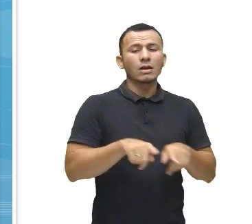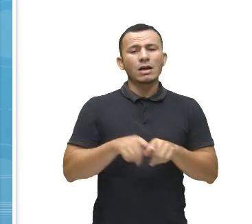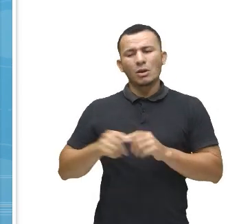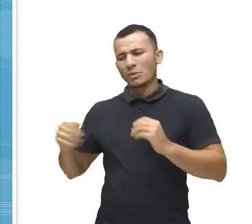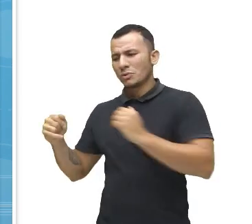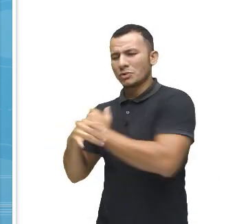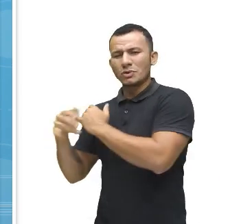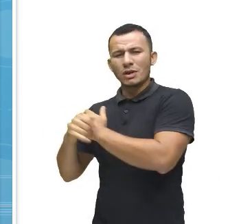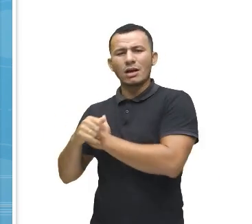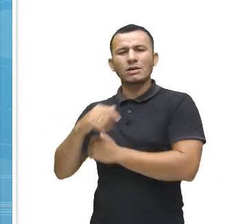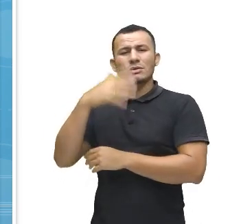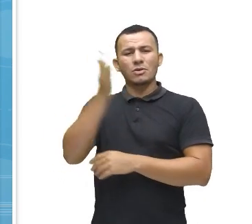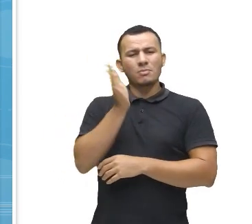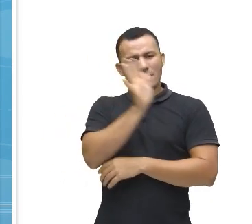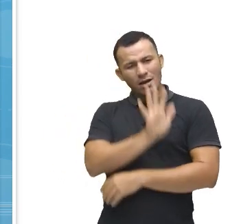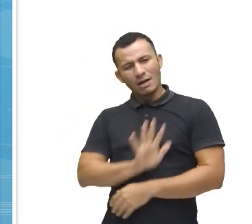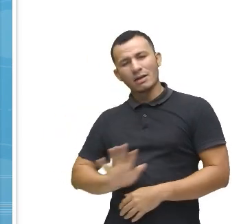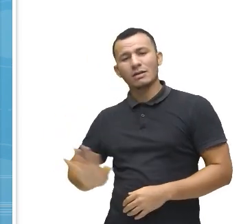todo o Brasil.